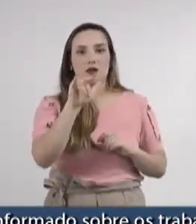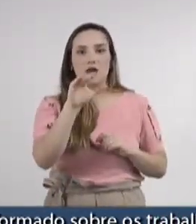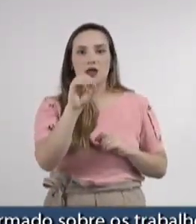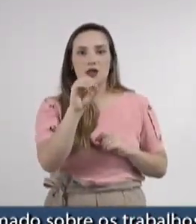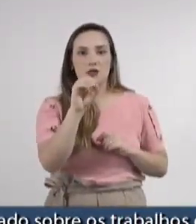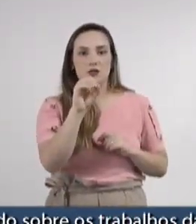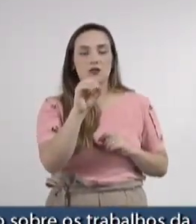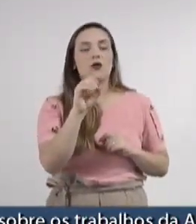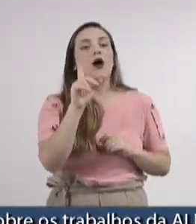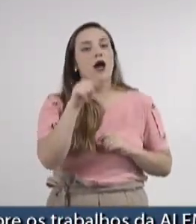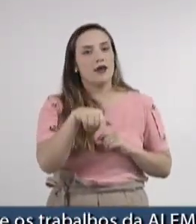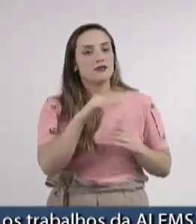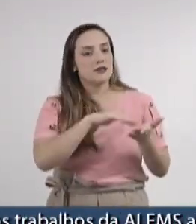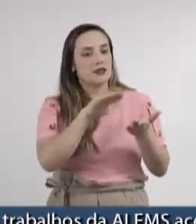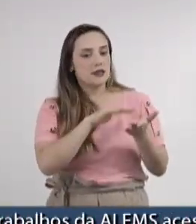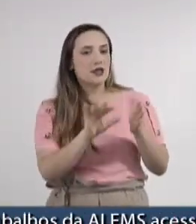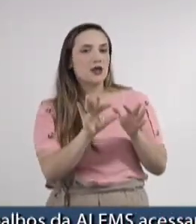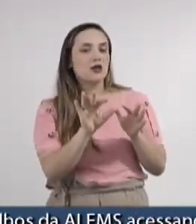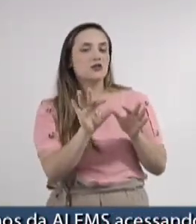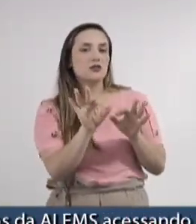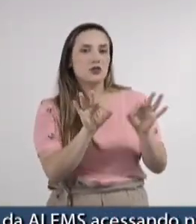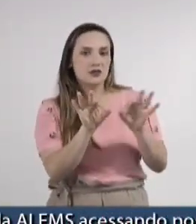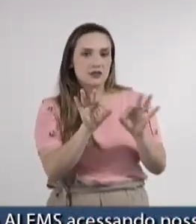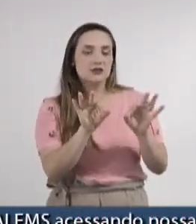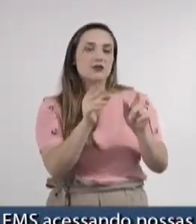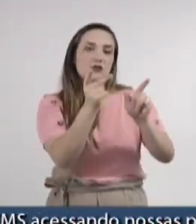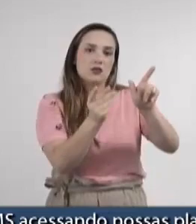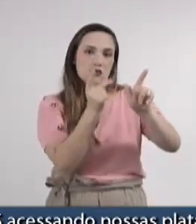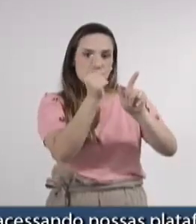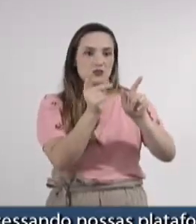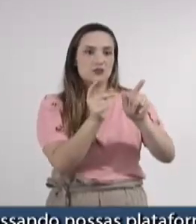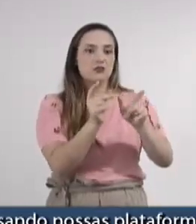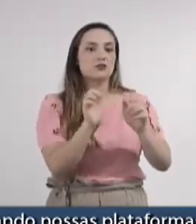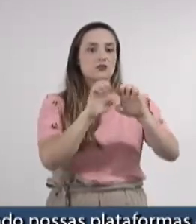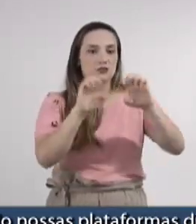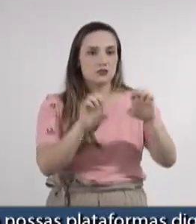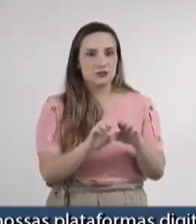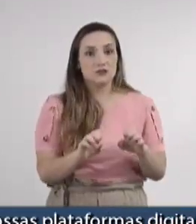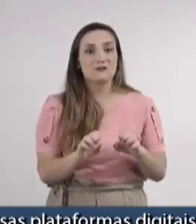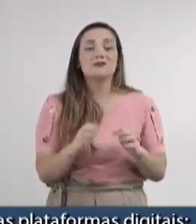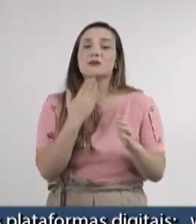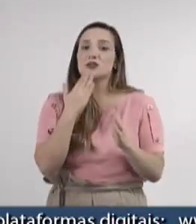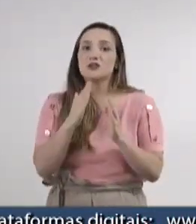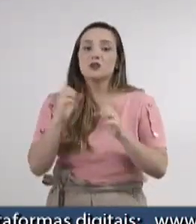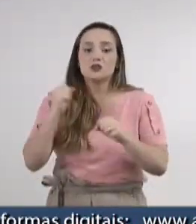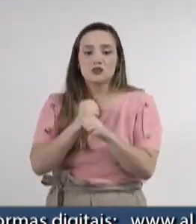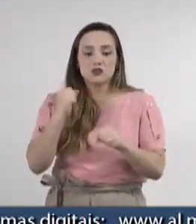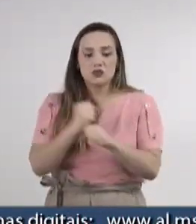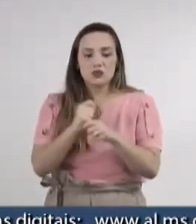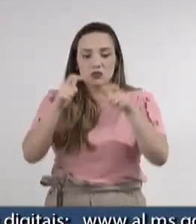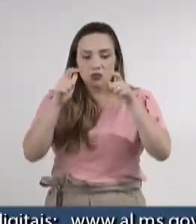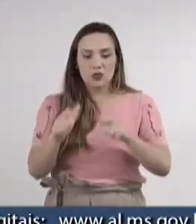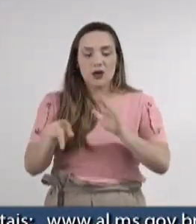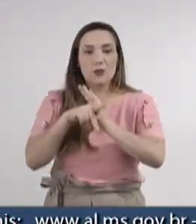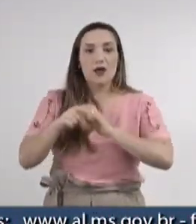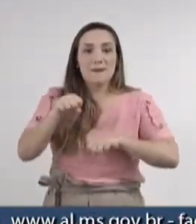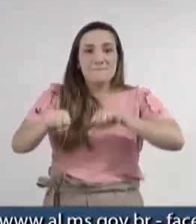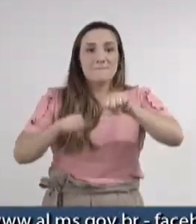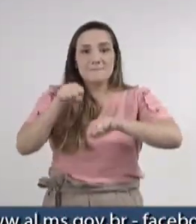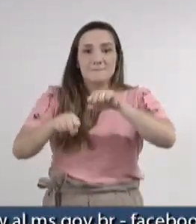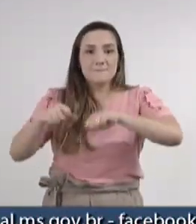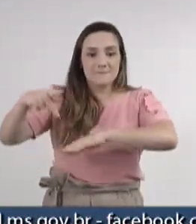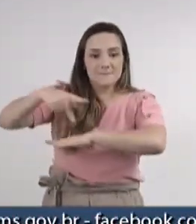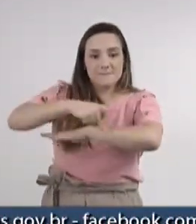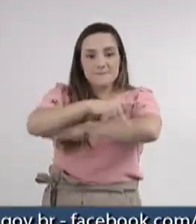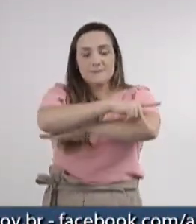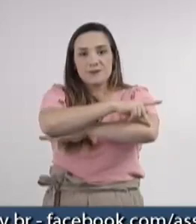Estado de Infraestrutura e Logística, solicitando a implantação, presidente, de uma ciclovia no trecho da MS 450, que